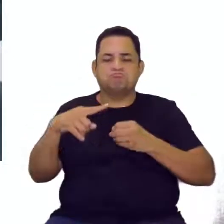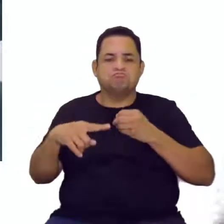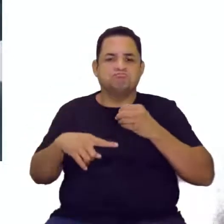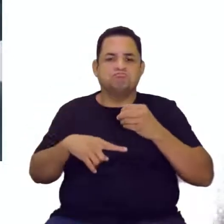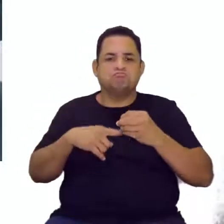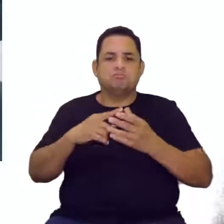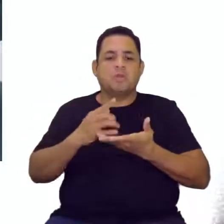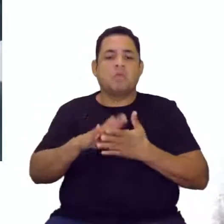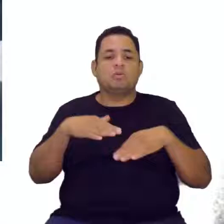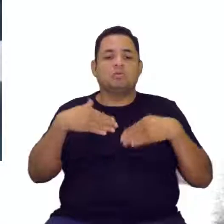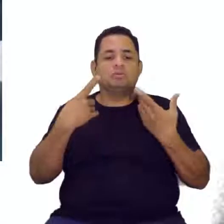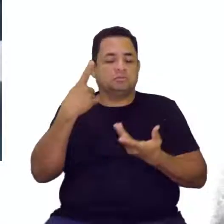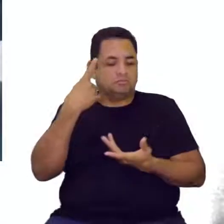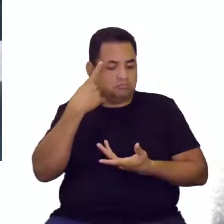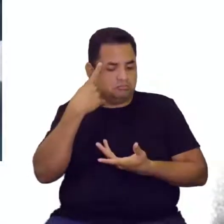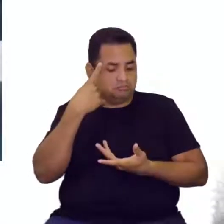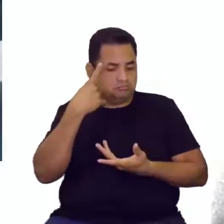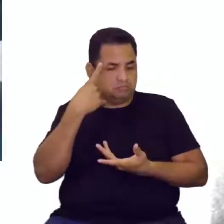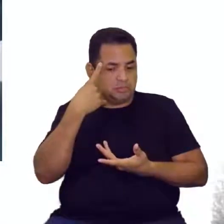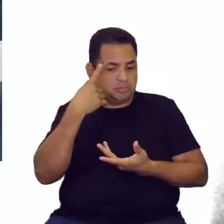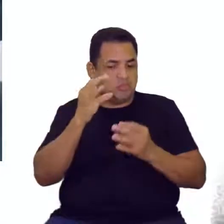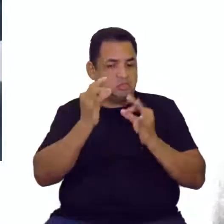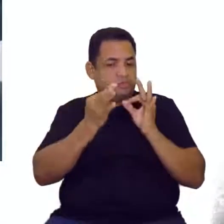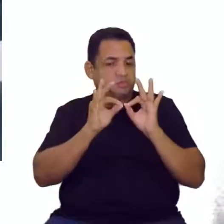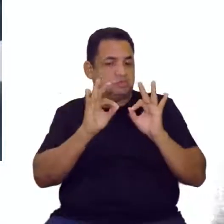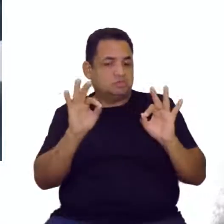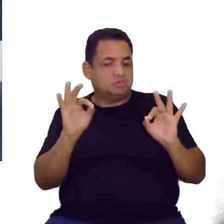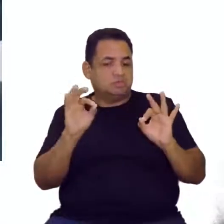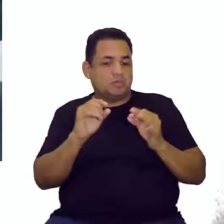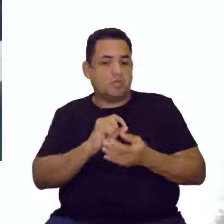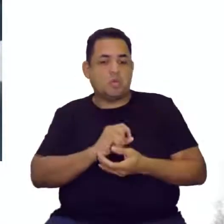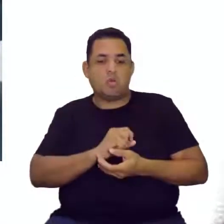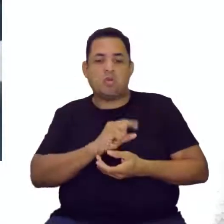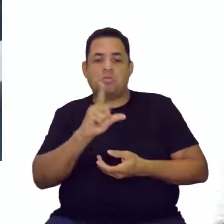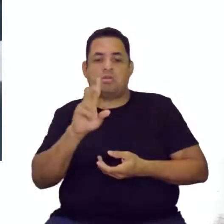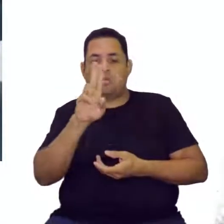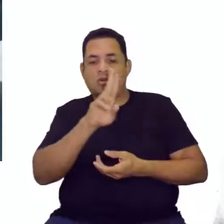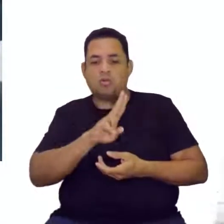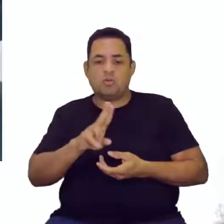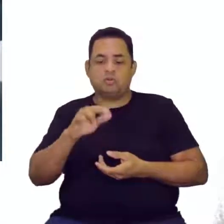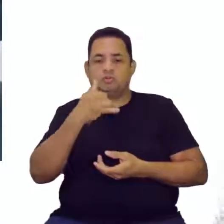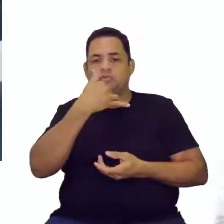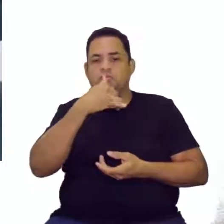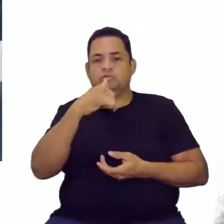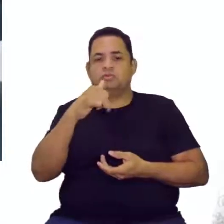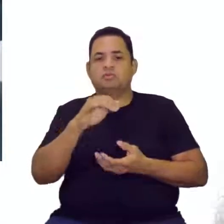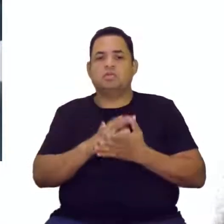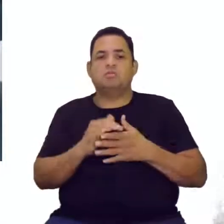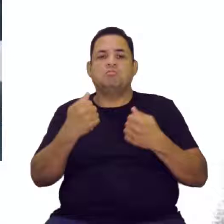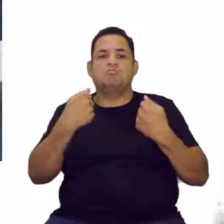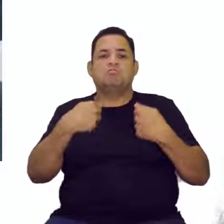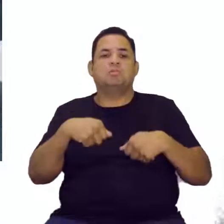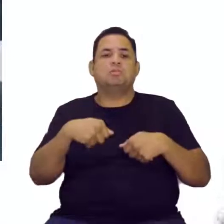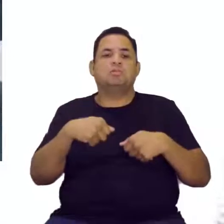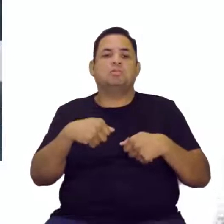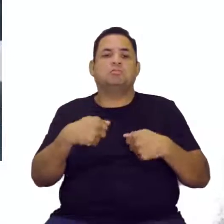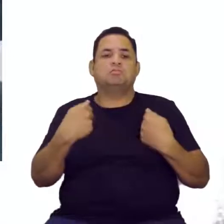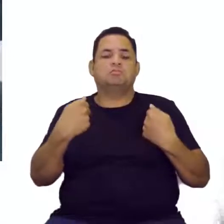você pensa em simplesmente aumentar o consumo de energia elétrica para poder usar